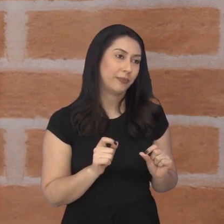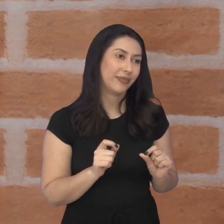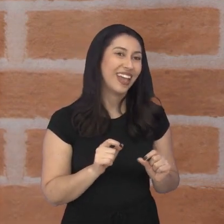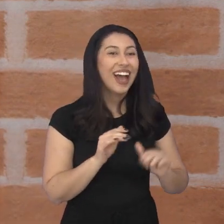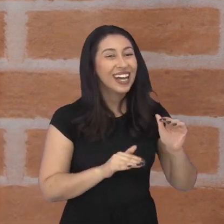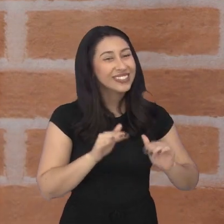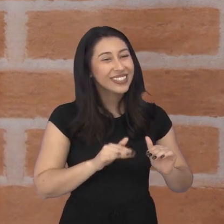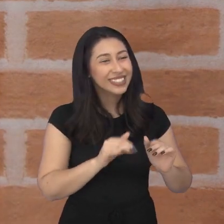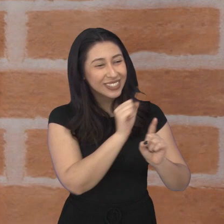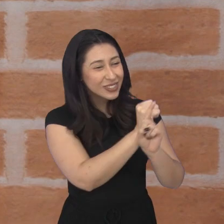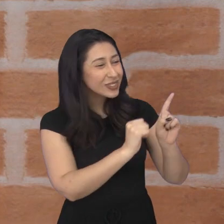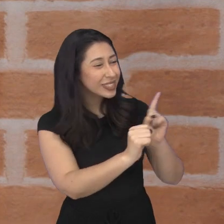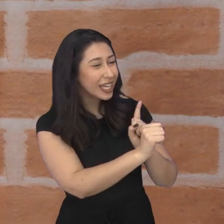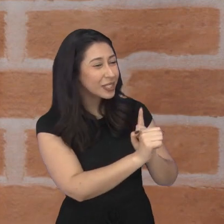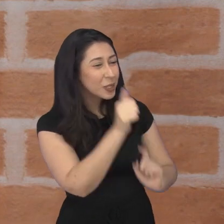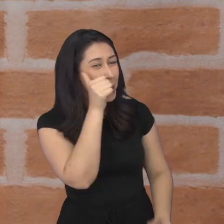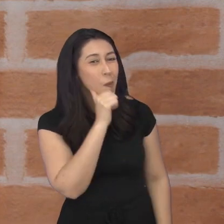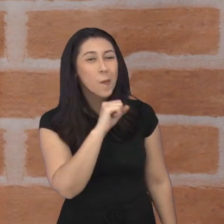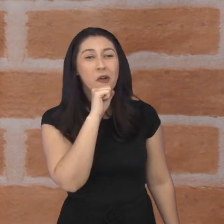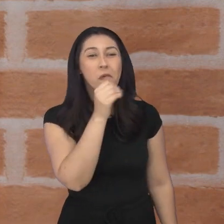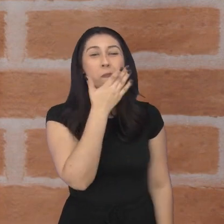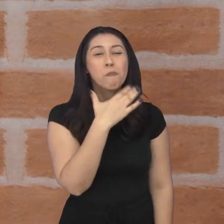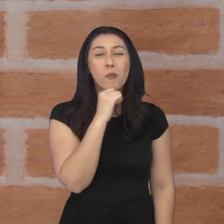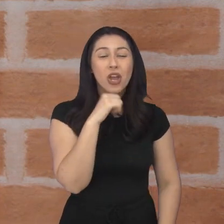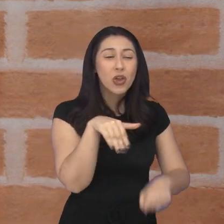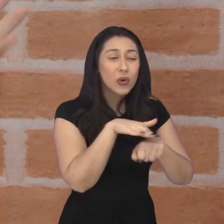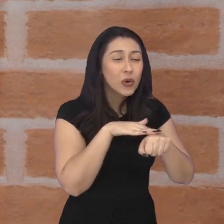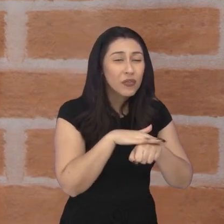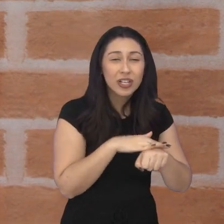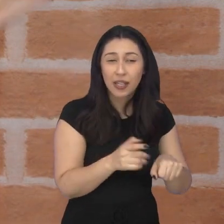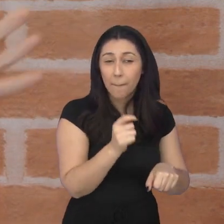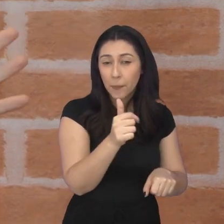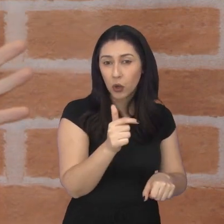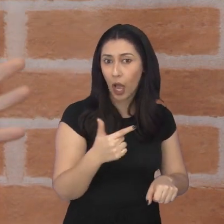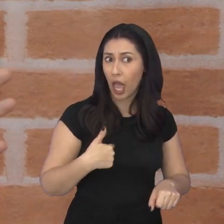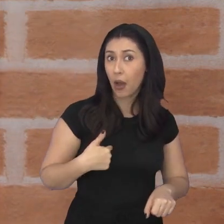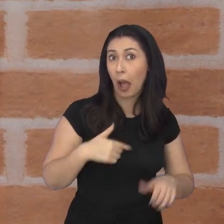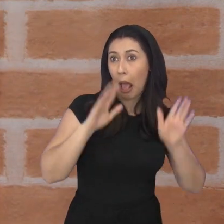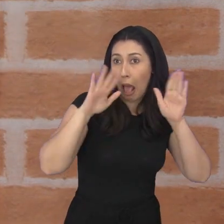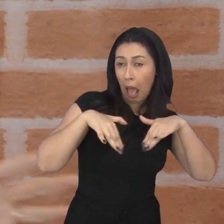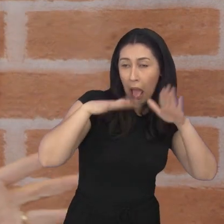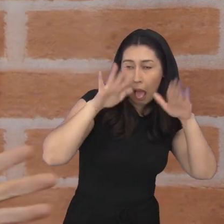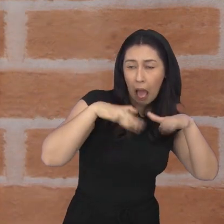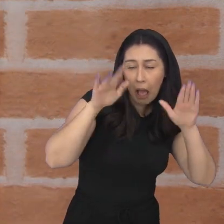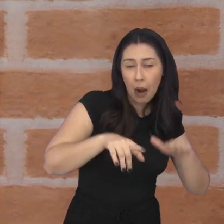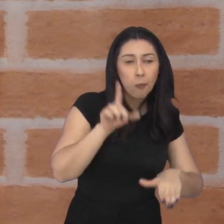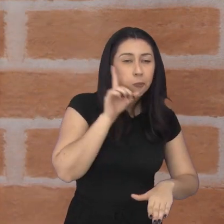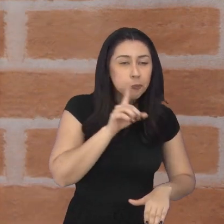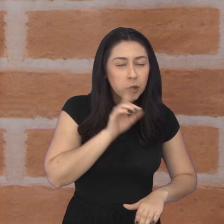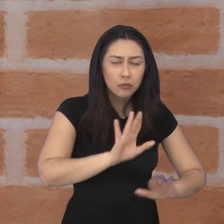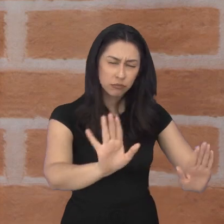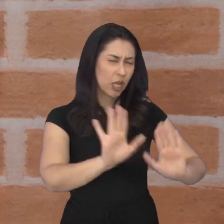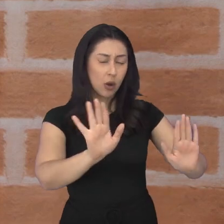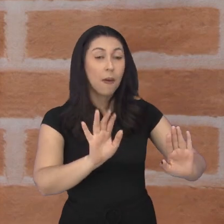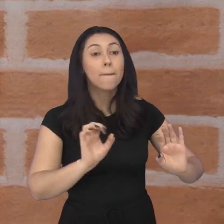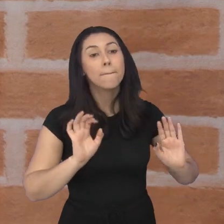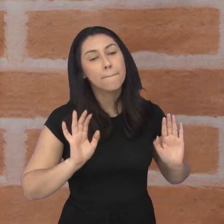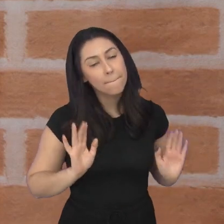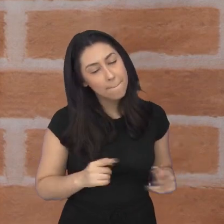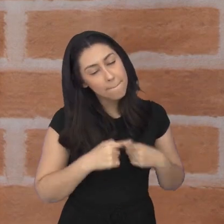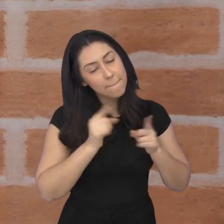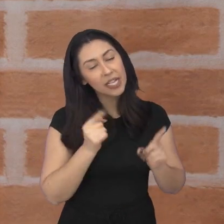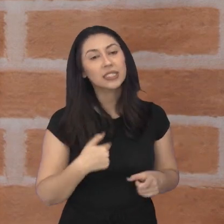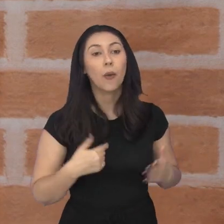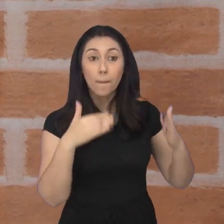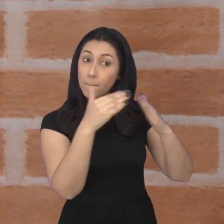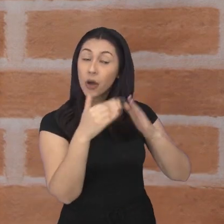falam tanto, que você vê em uma sociedade meio... Não sou de adorar os Estados Unidos, porque, né, enfim, mas eu morei lá, você